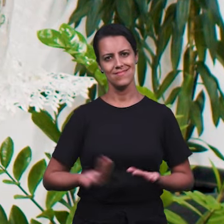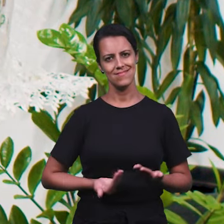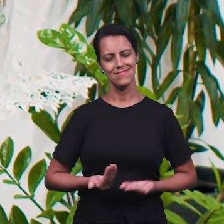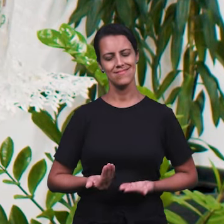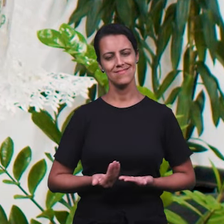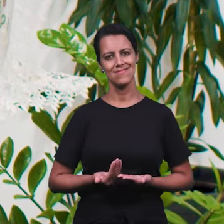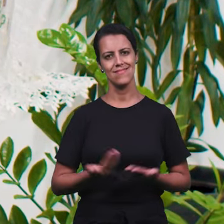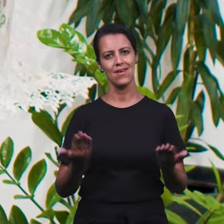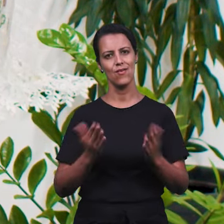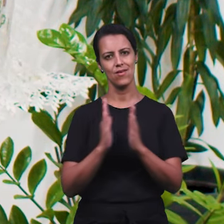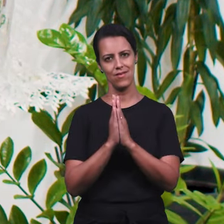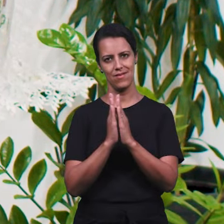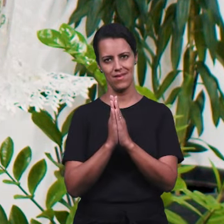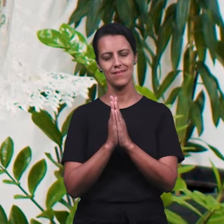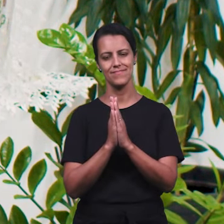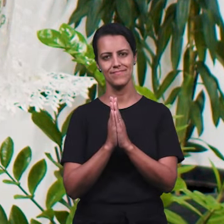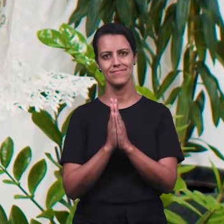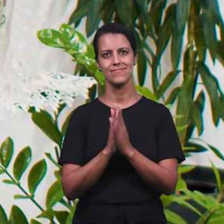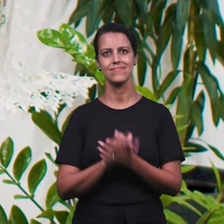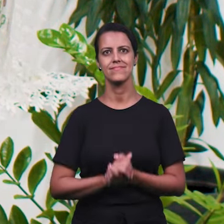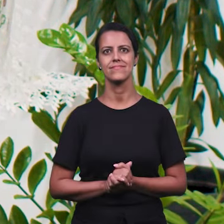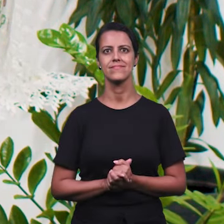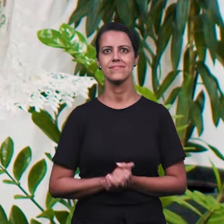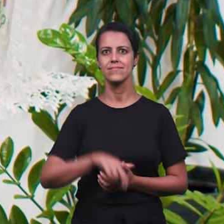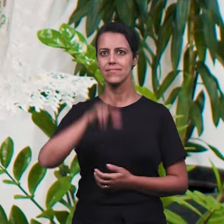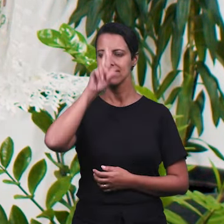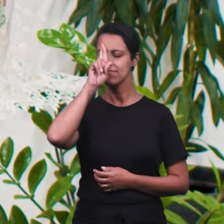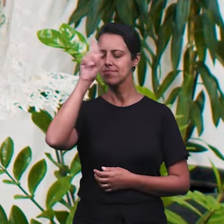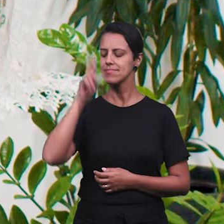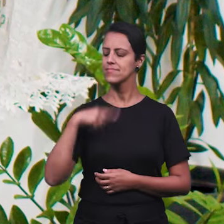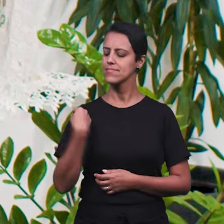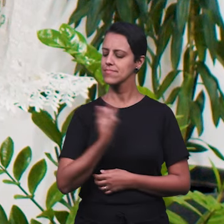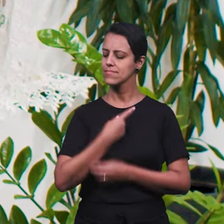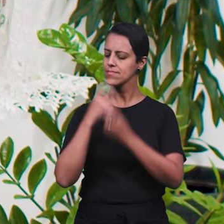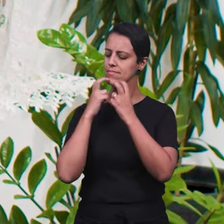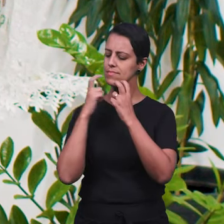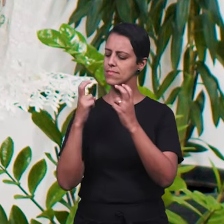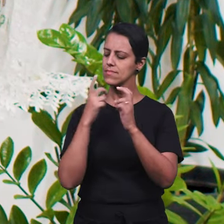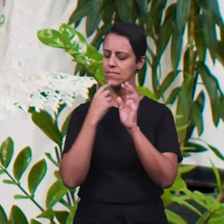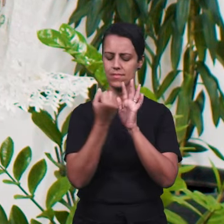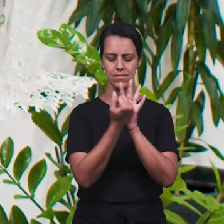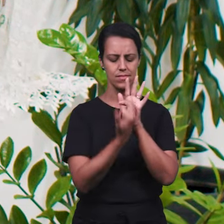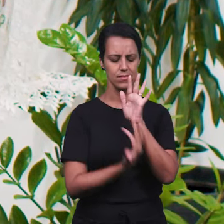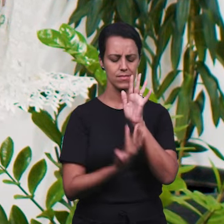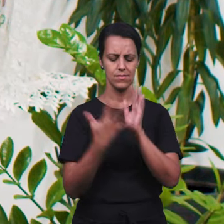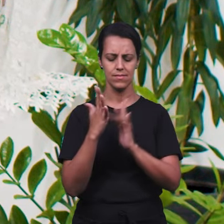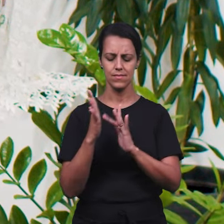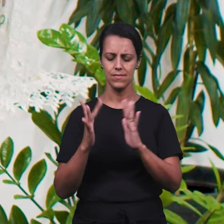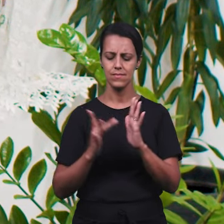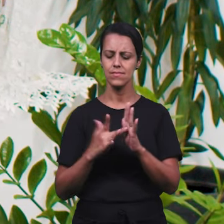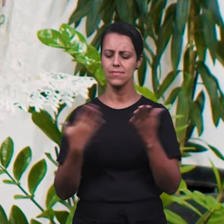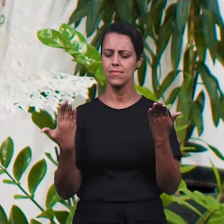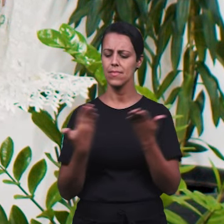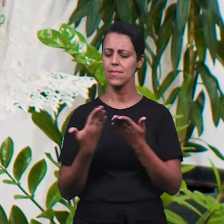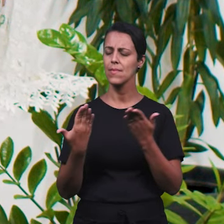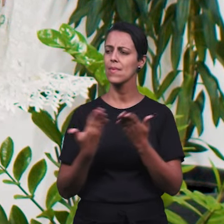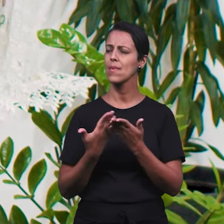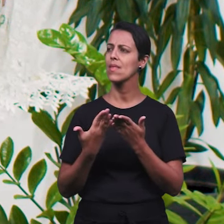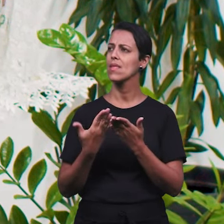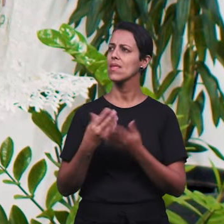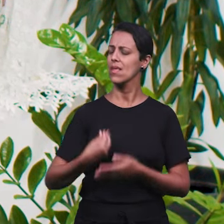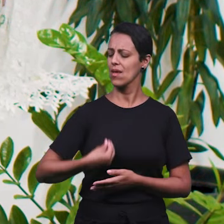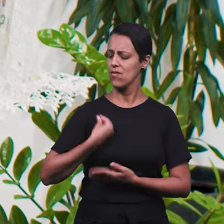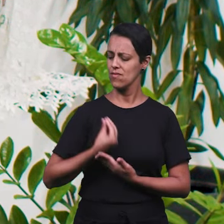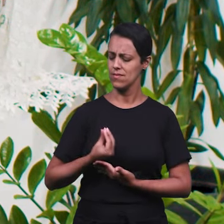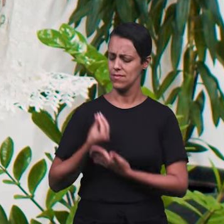fecharem os seus olhos para orarmos senhor nós clamamos a ti pelo sangue de Jesus quando nós apresentamos diante do teu altar